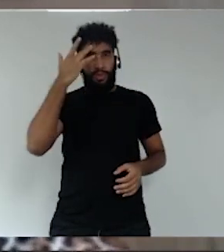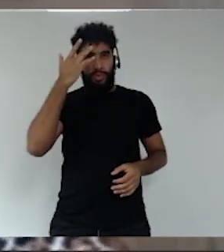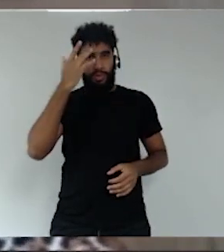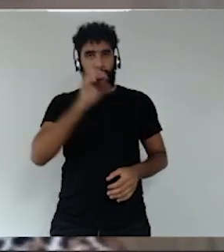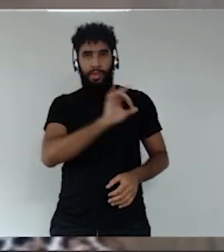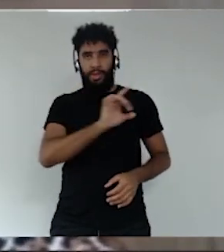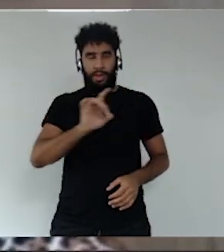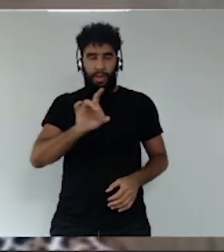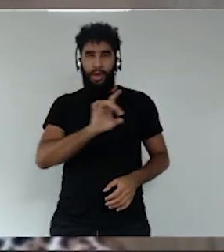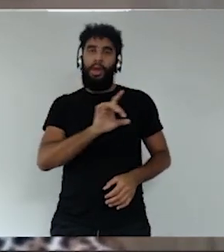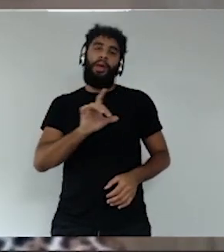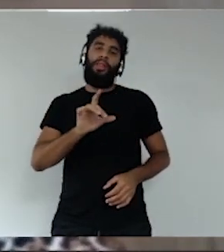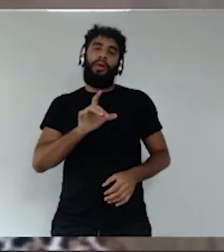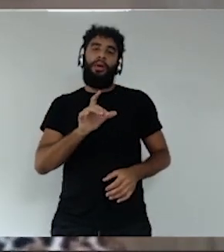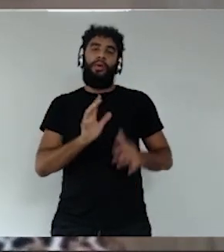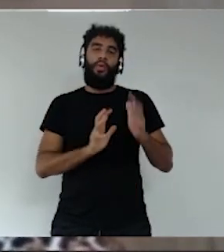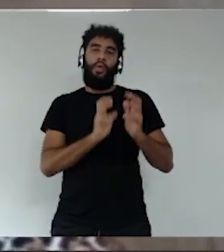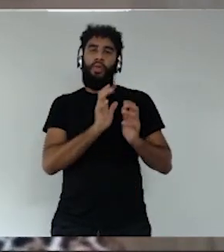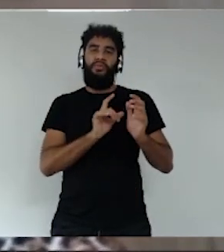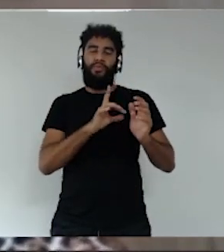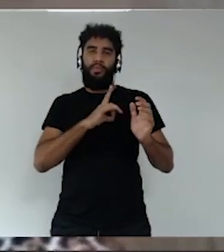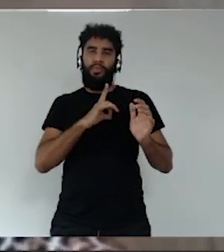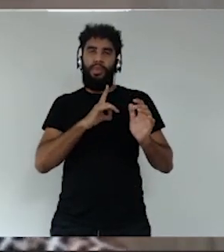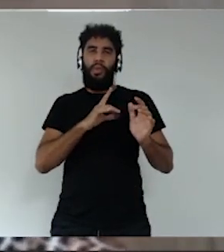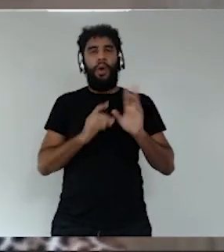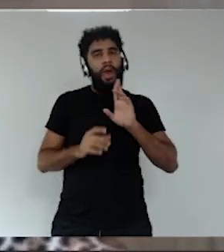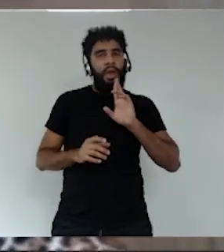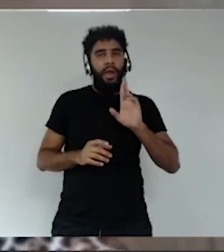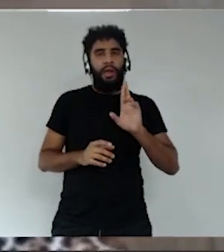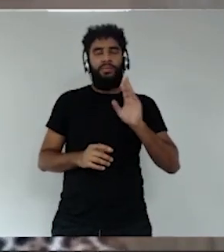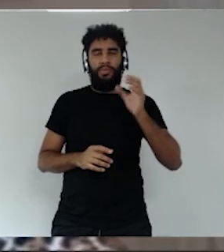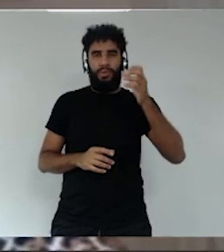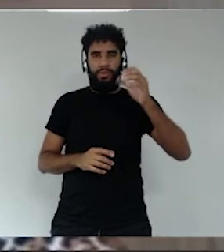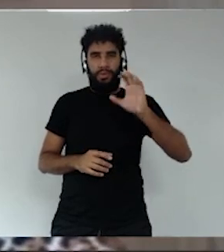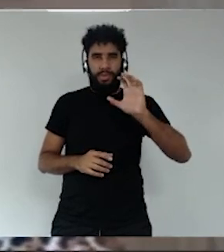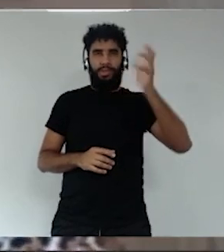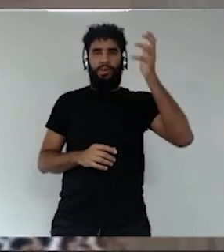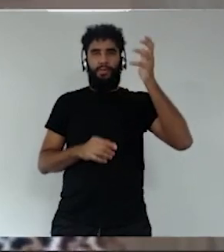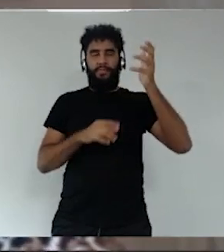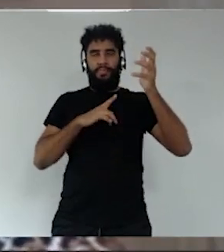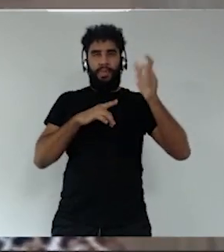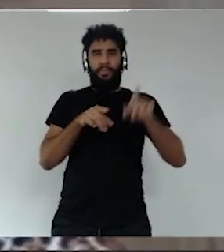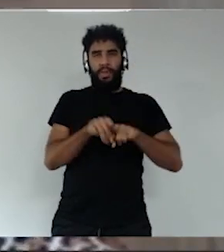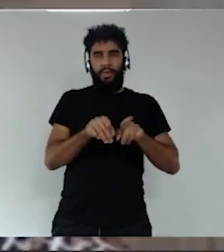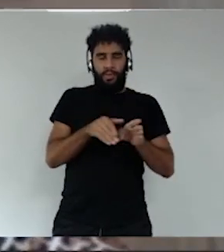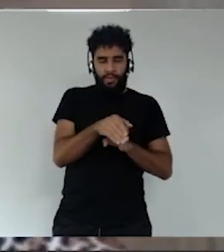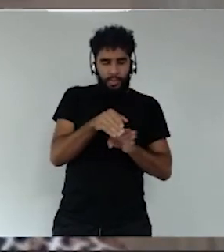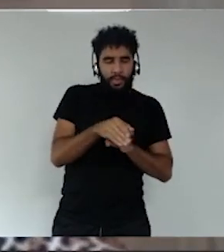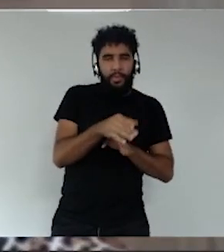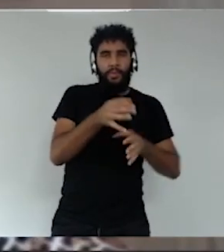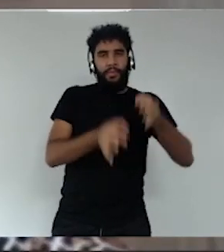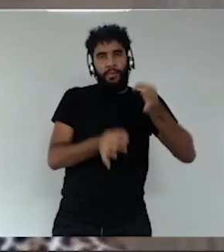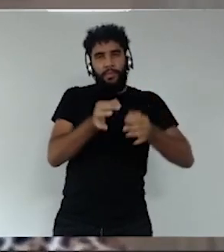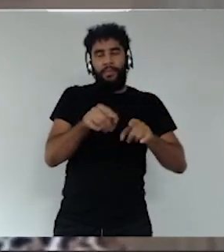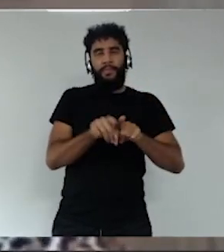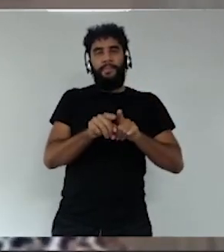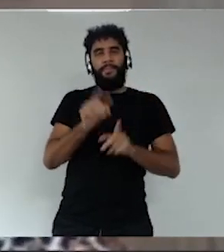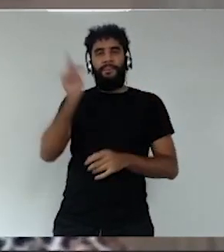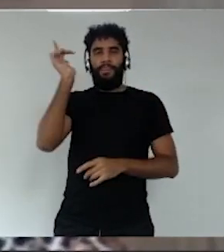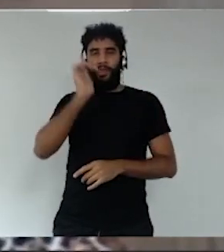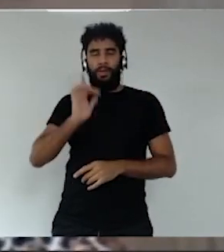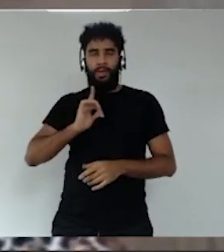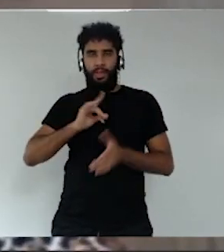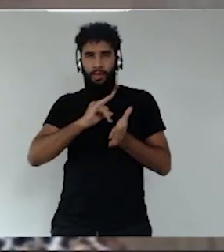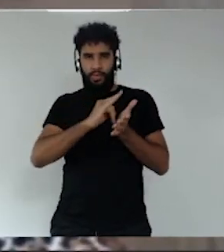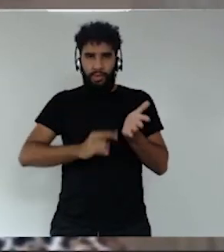cada conflito existe um método adequado e que ele receba, além disso, uma orientação jurídica, que ele consiga obter os